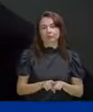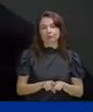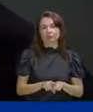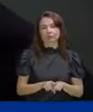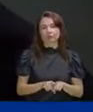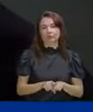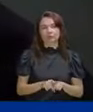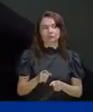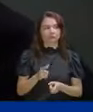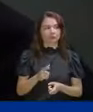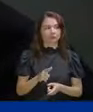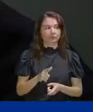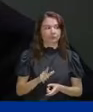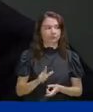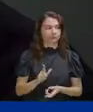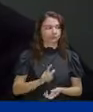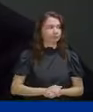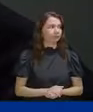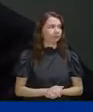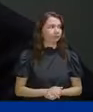o rol de relatoria. É,